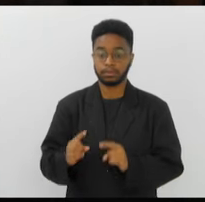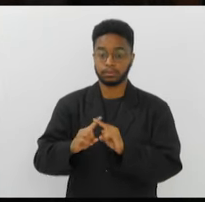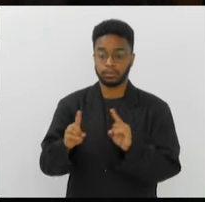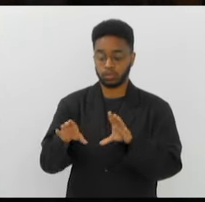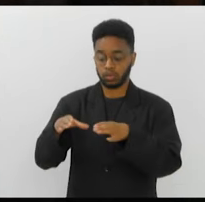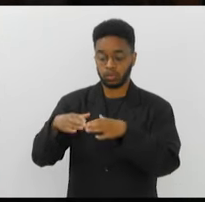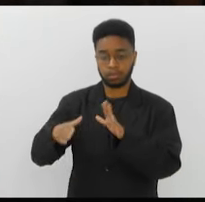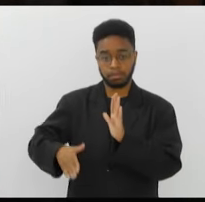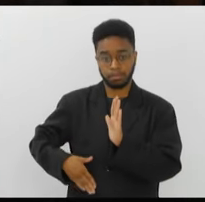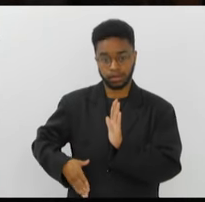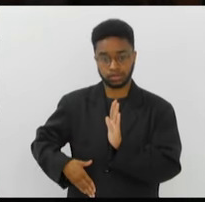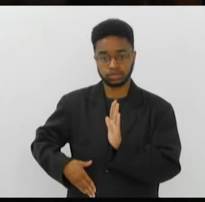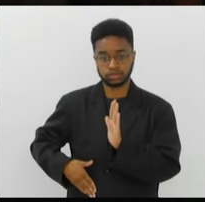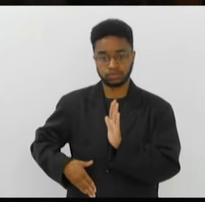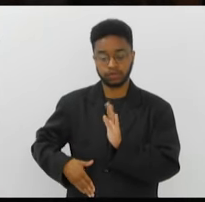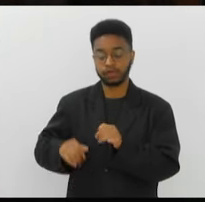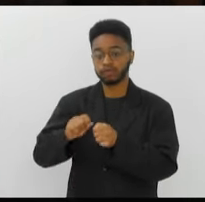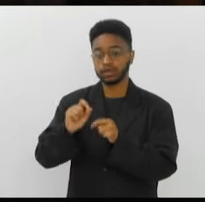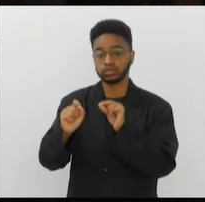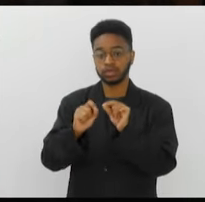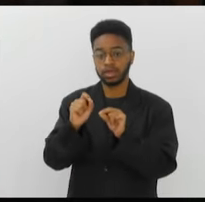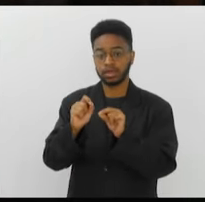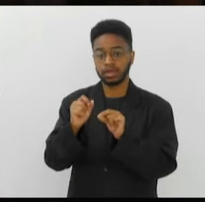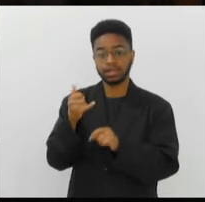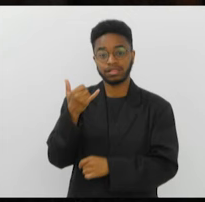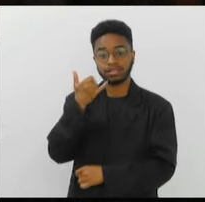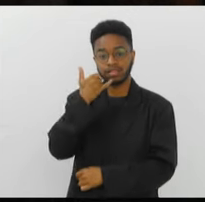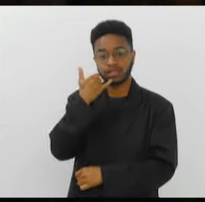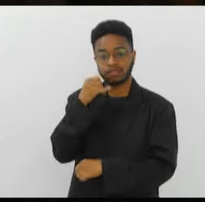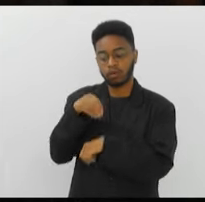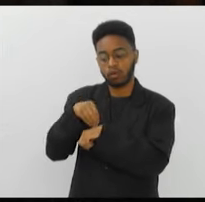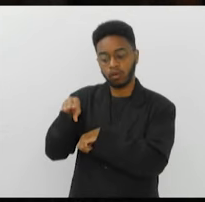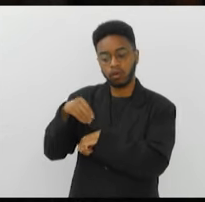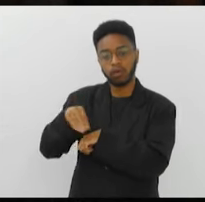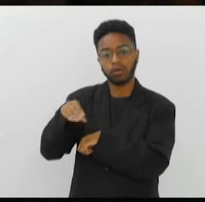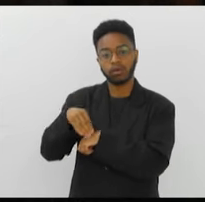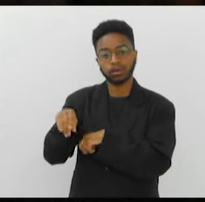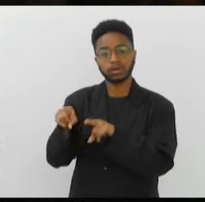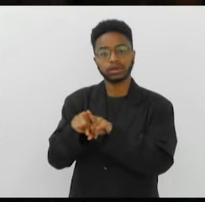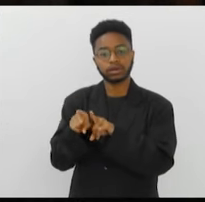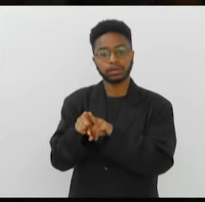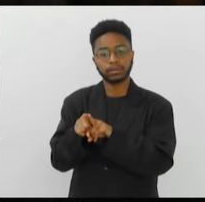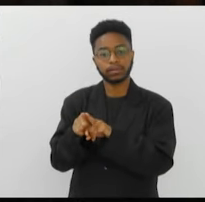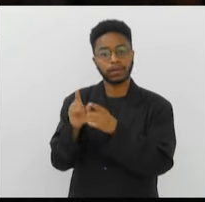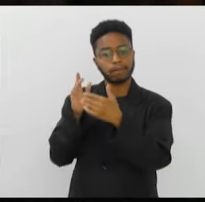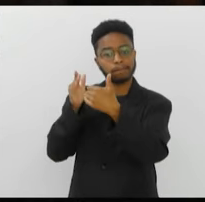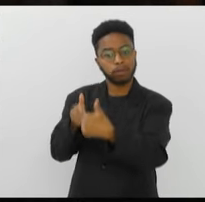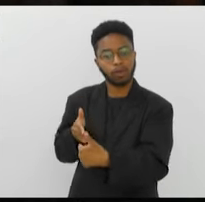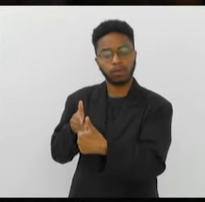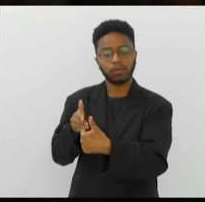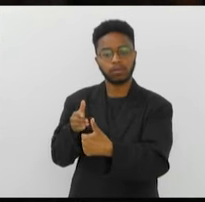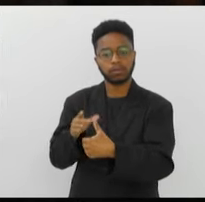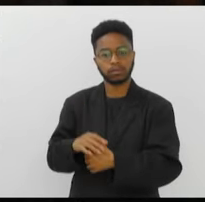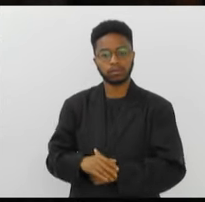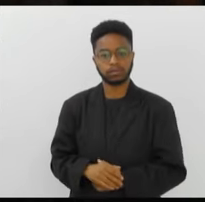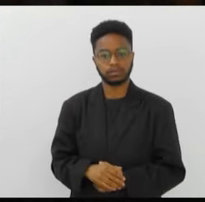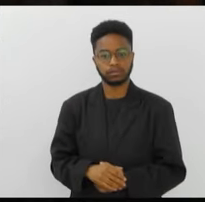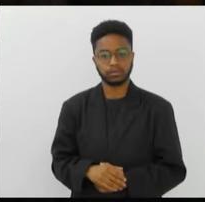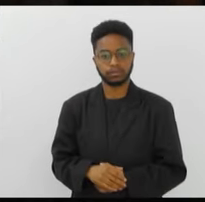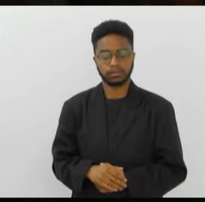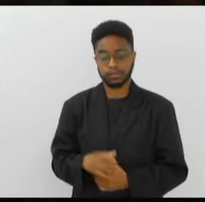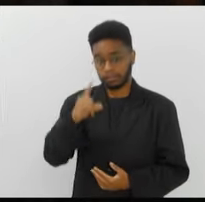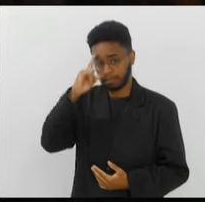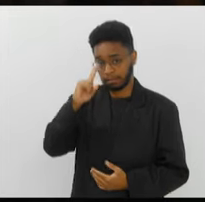bandido pega o telefone, manda mensagem e manda o enfrentamento